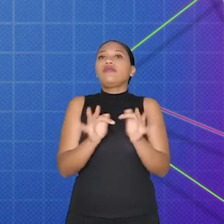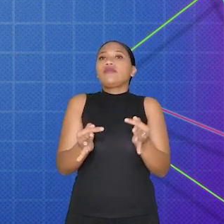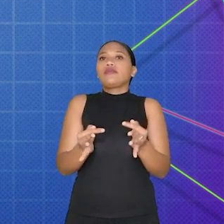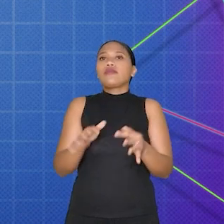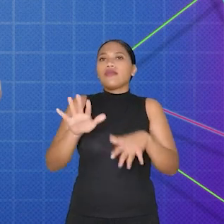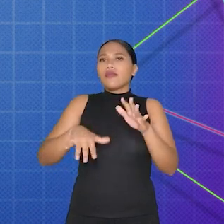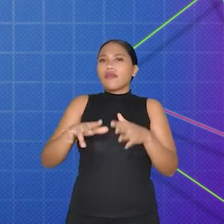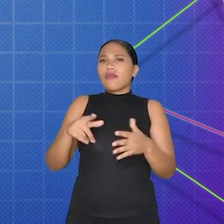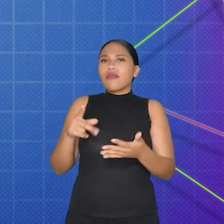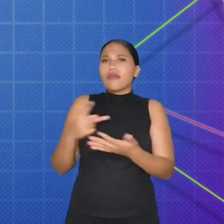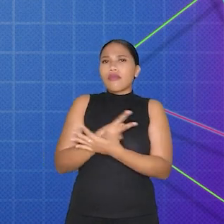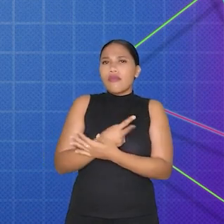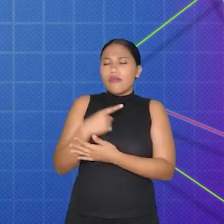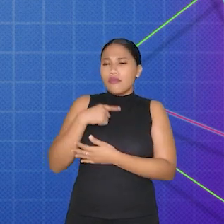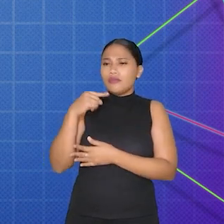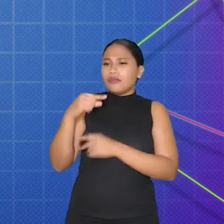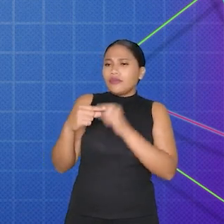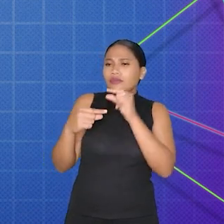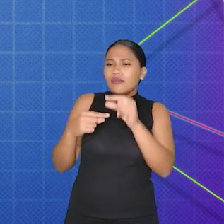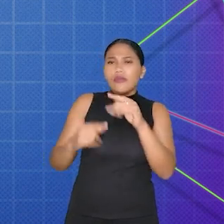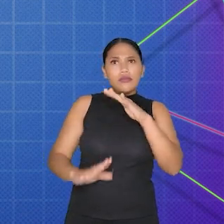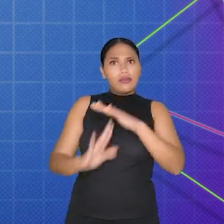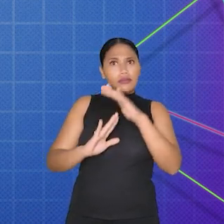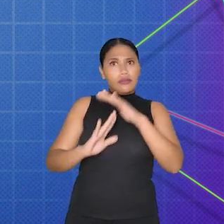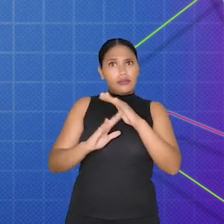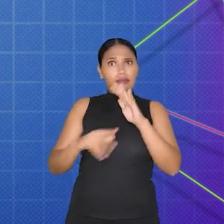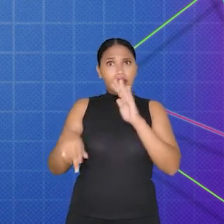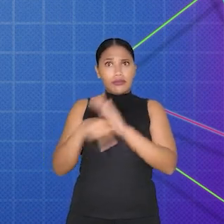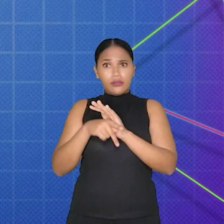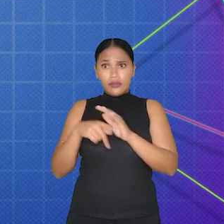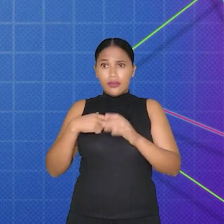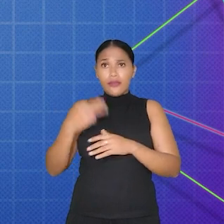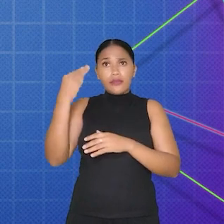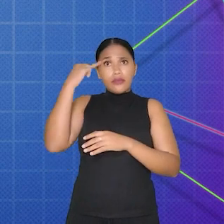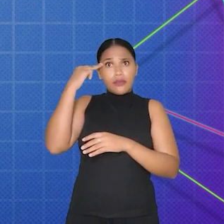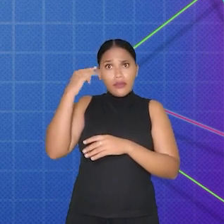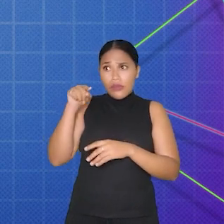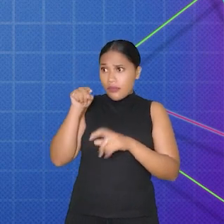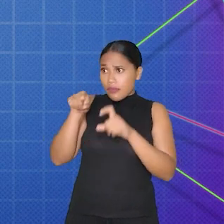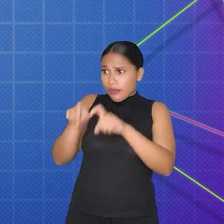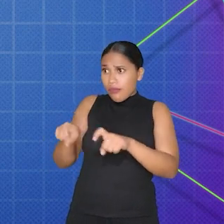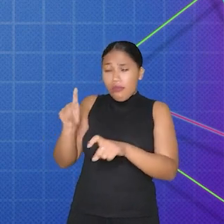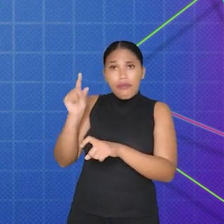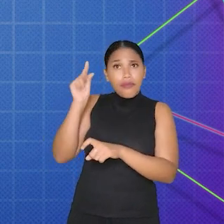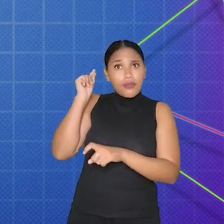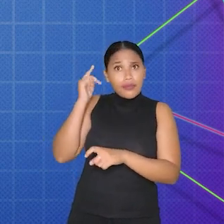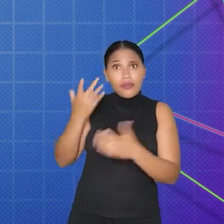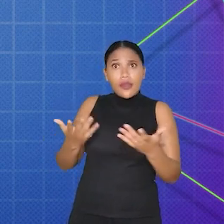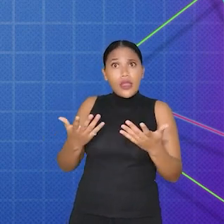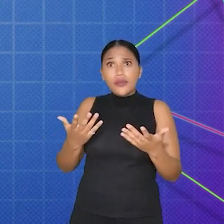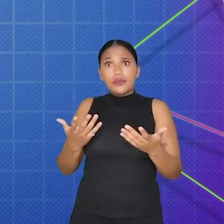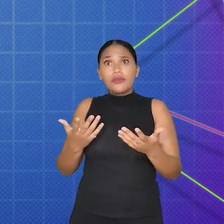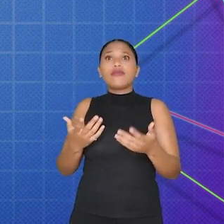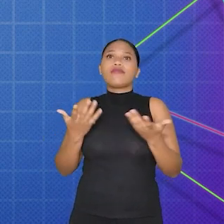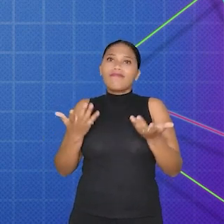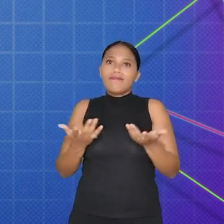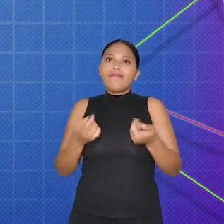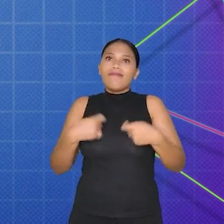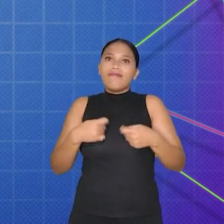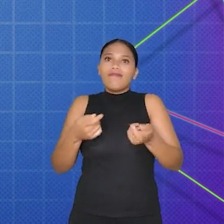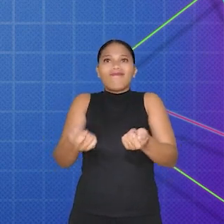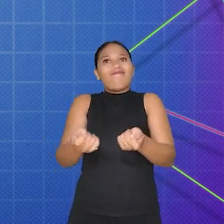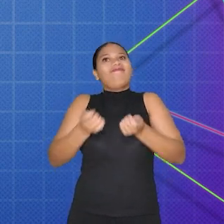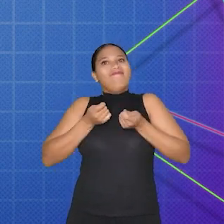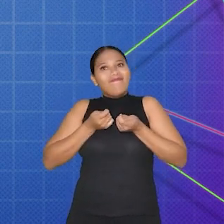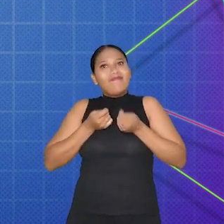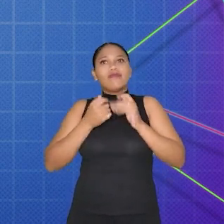animações simples, muitas vezes com poucos quadros, devido às limitações de espaço e de armazenamento de dados desses computadores mais antigos. Isso acabou